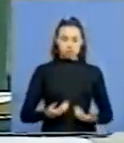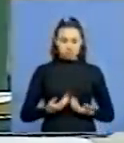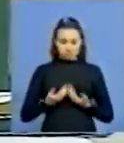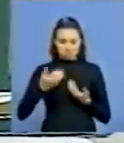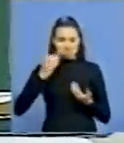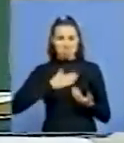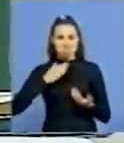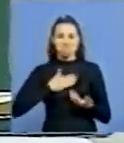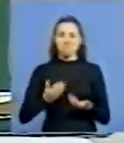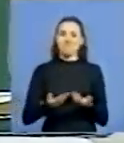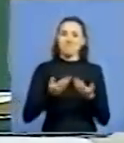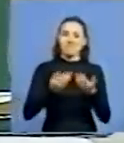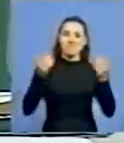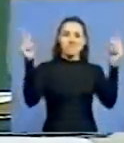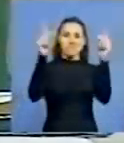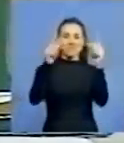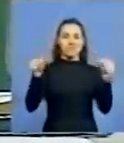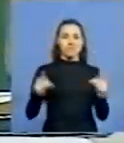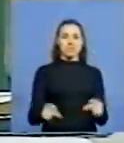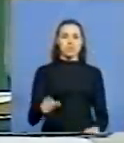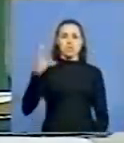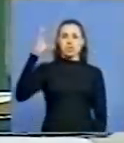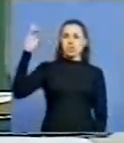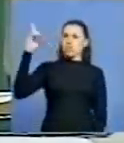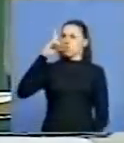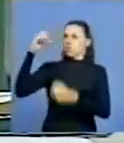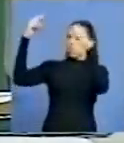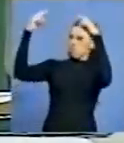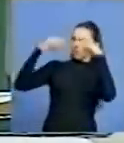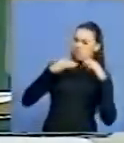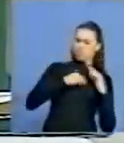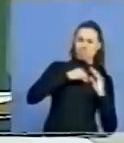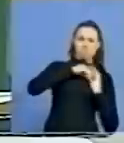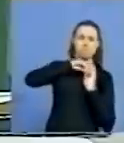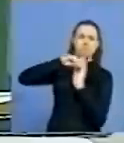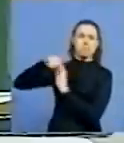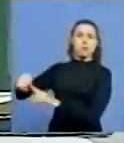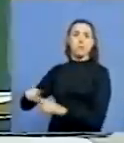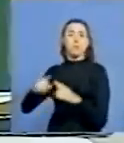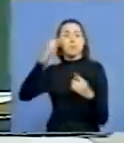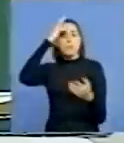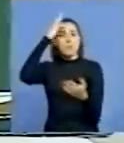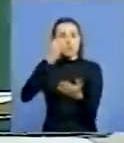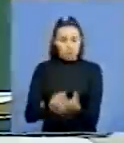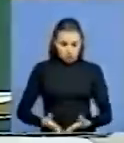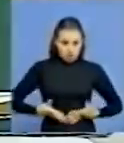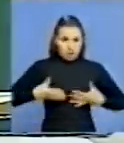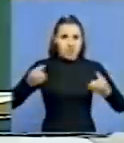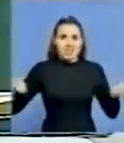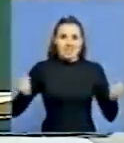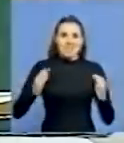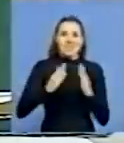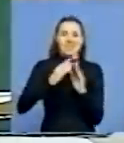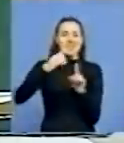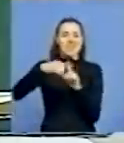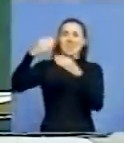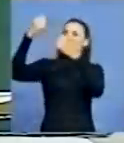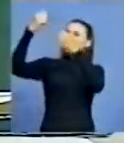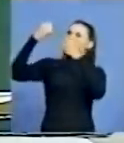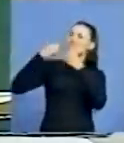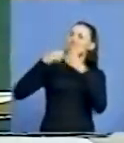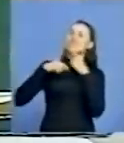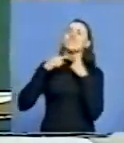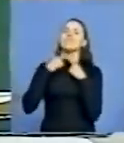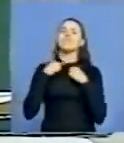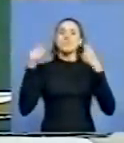apóstolos, eu vos deixo a paz, eu vos dou a minha paz. Não olheis os nossos pecados, mas a fé que anima a vossa igreja, dai-lhe segundo o